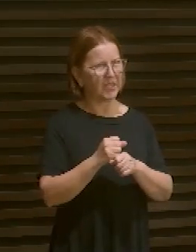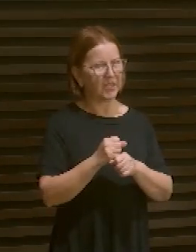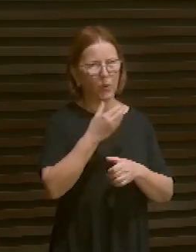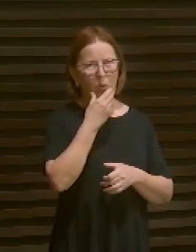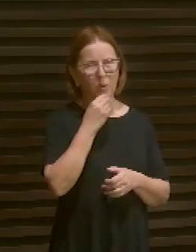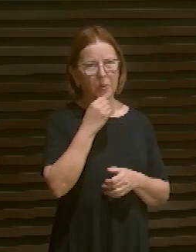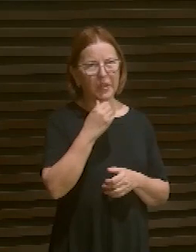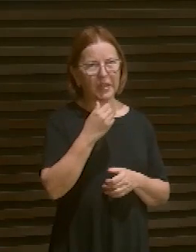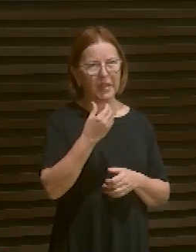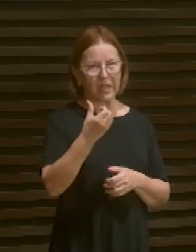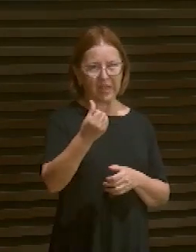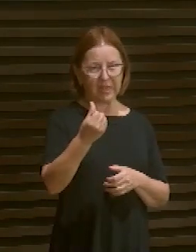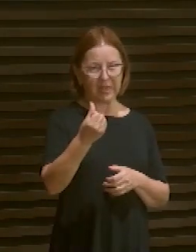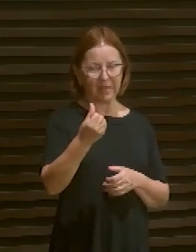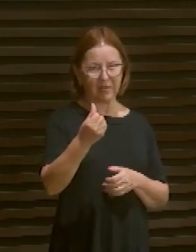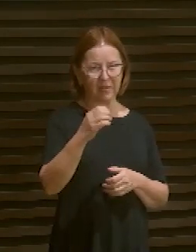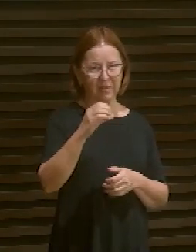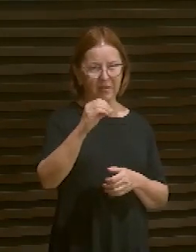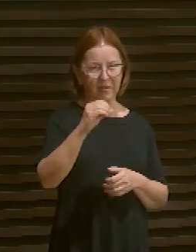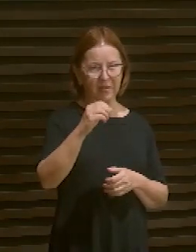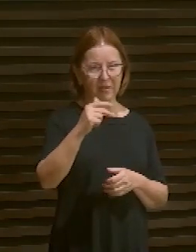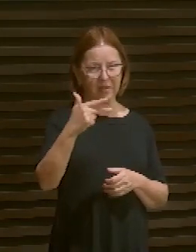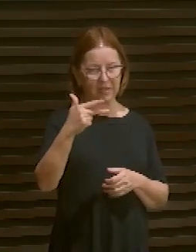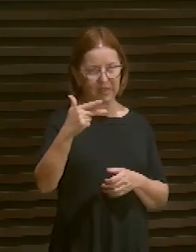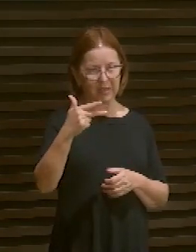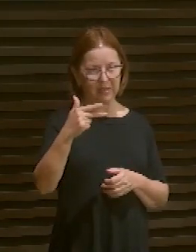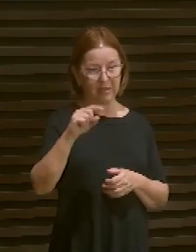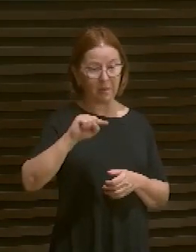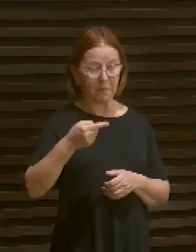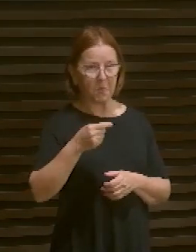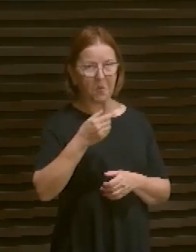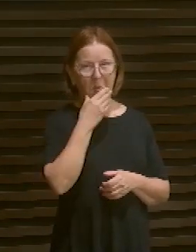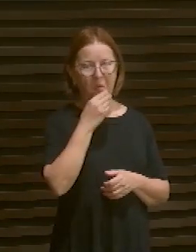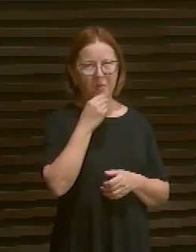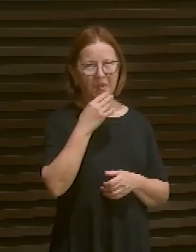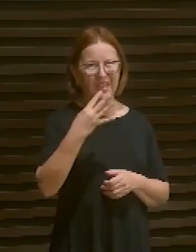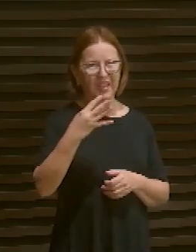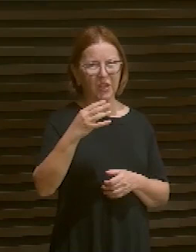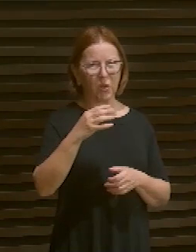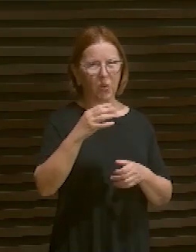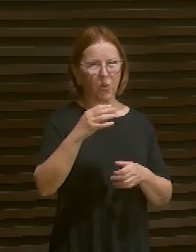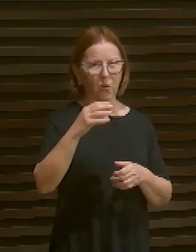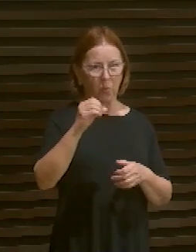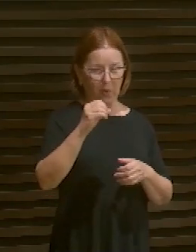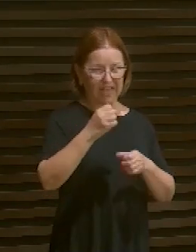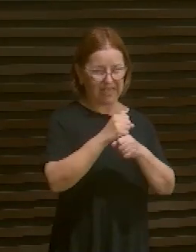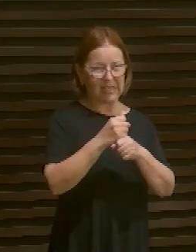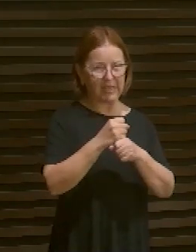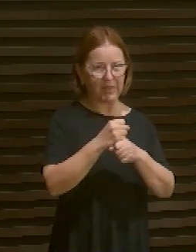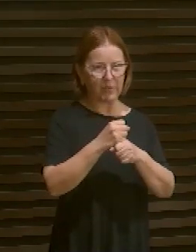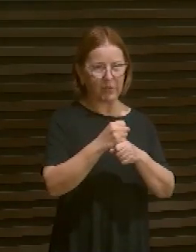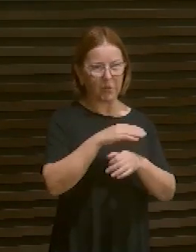poucos homens, em 40 anos morrendo no deserto, porque nenhum